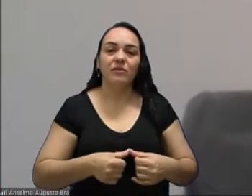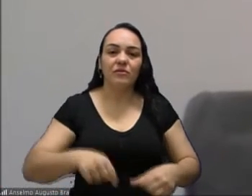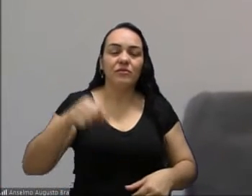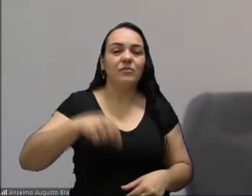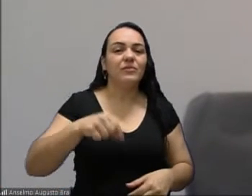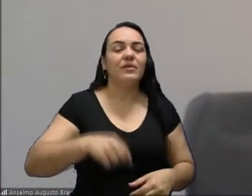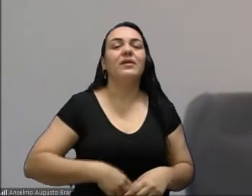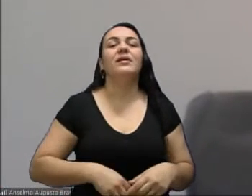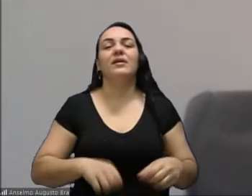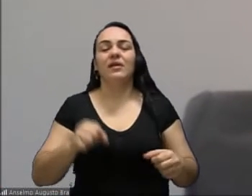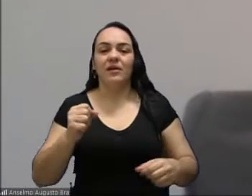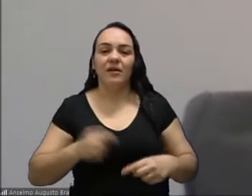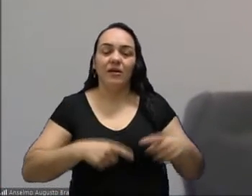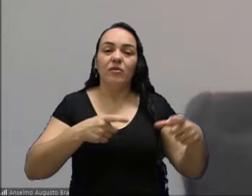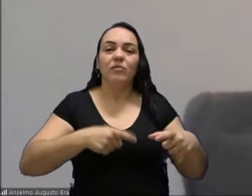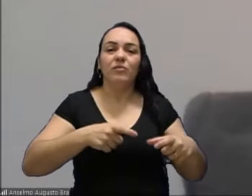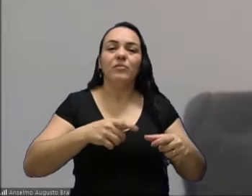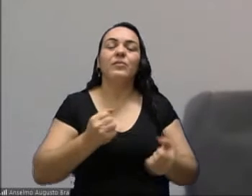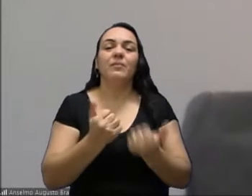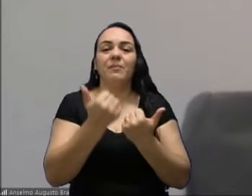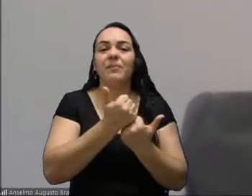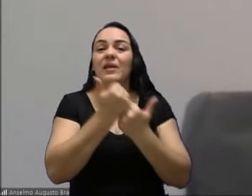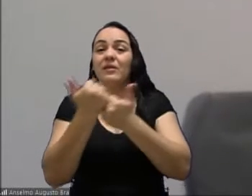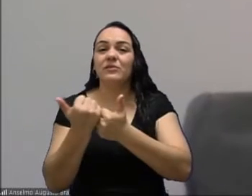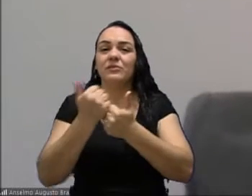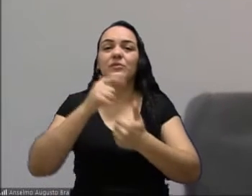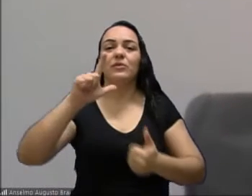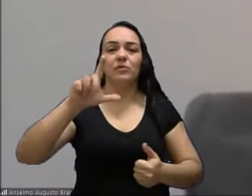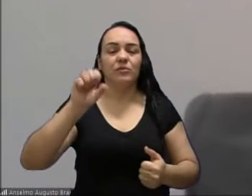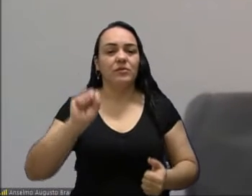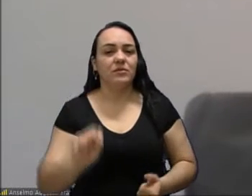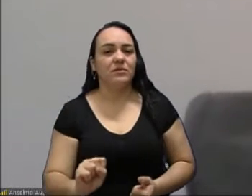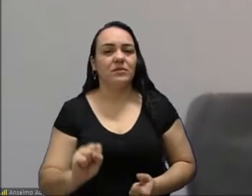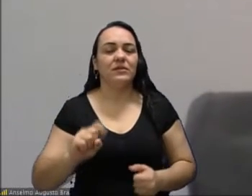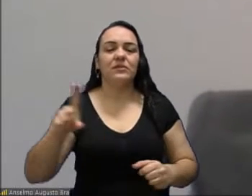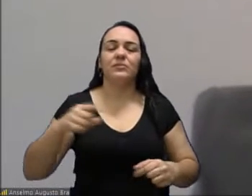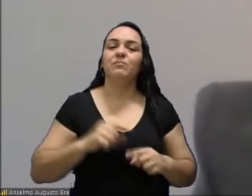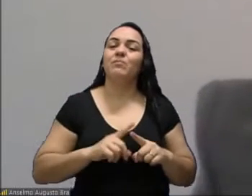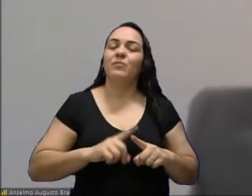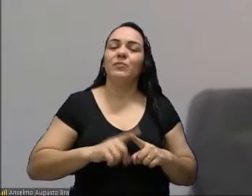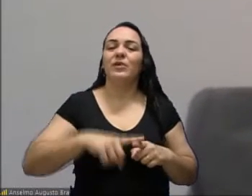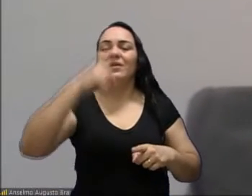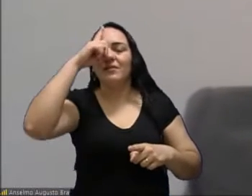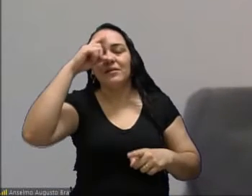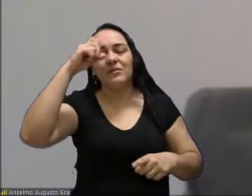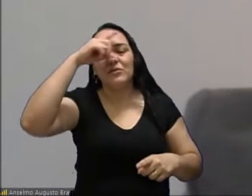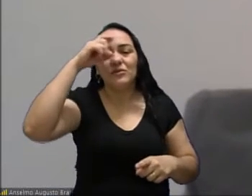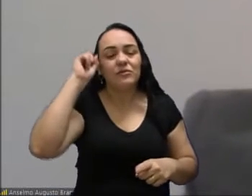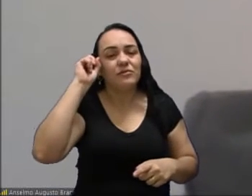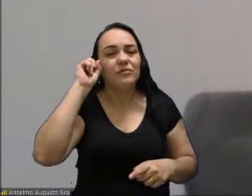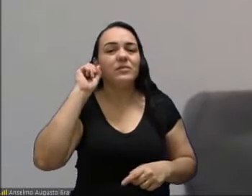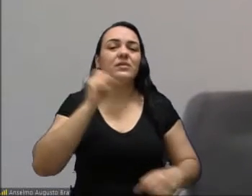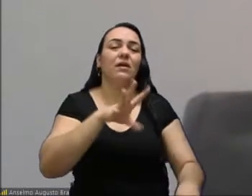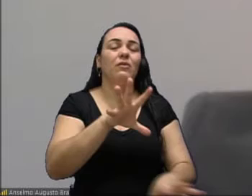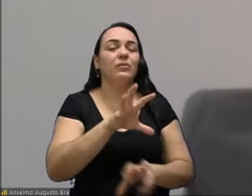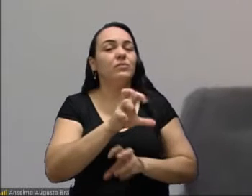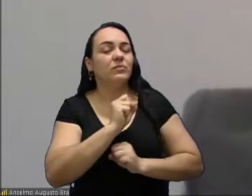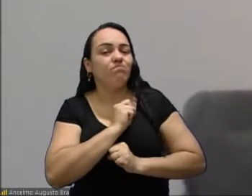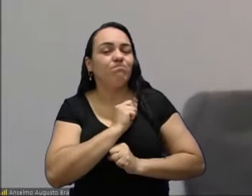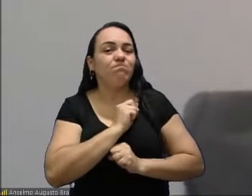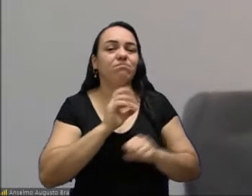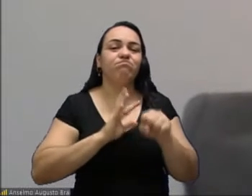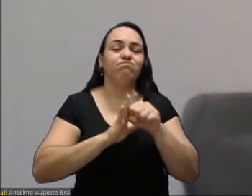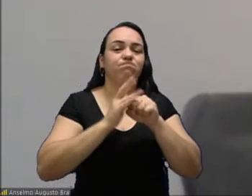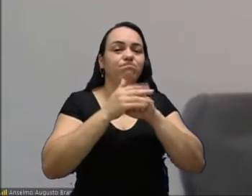vereador Luiz Santos, né, como suplente Luiz Santos que se acometido, né, pela questão médica, né,